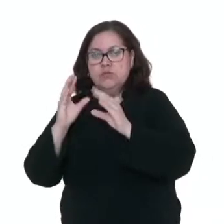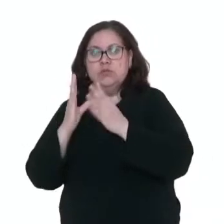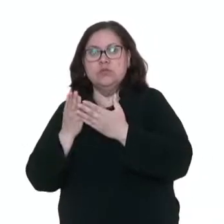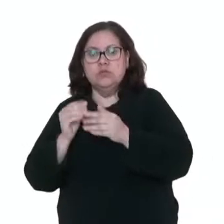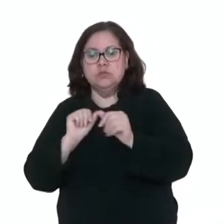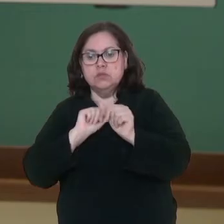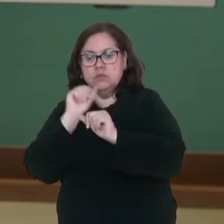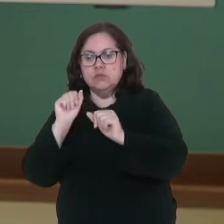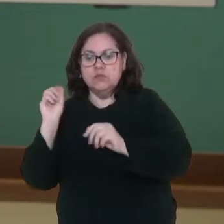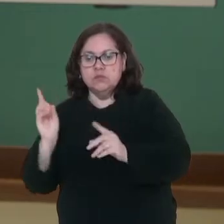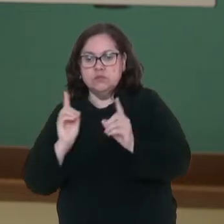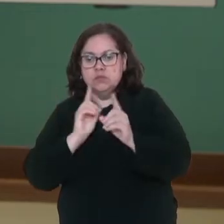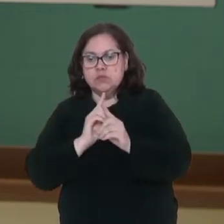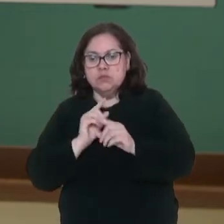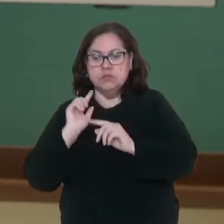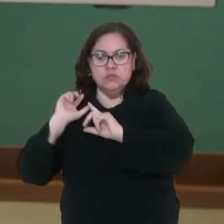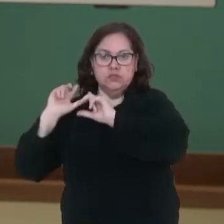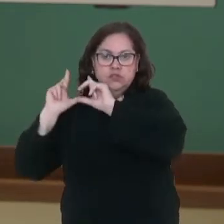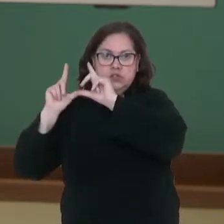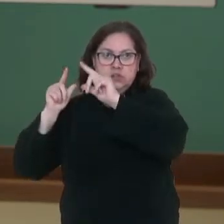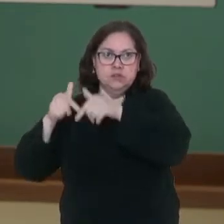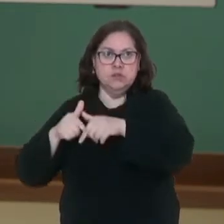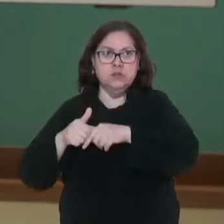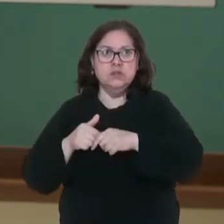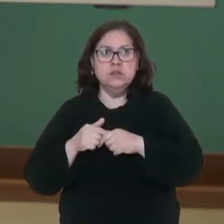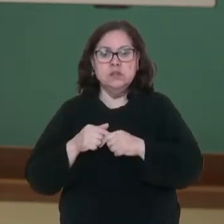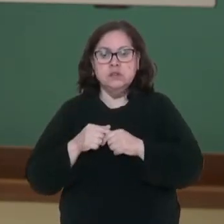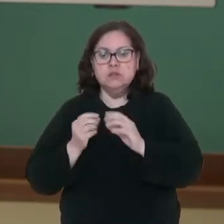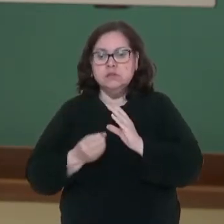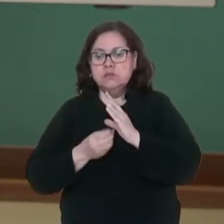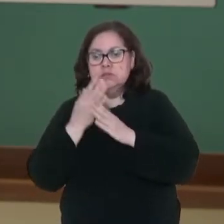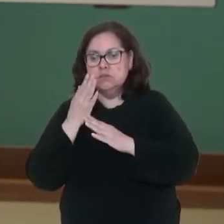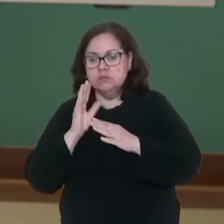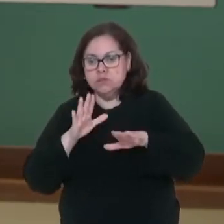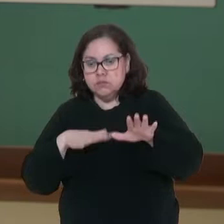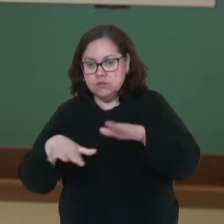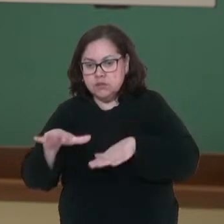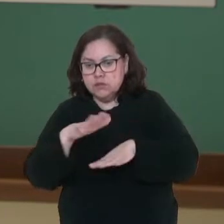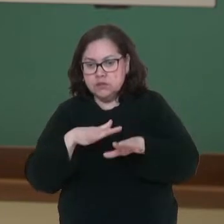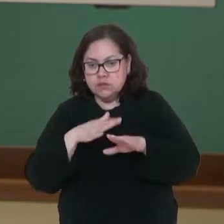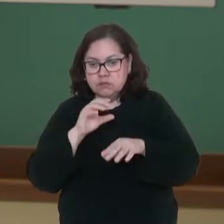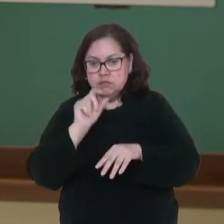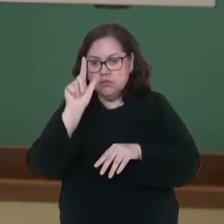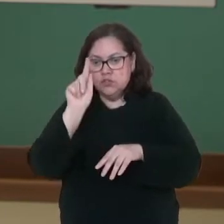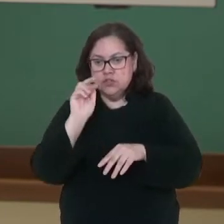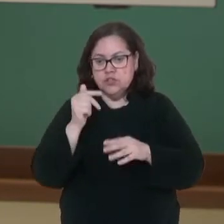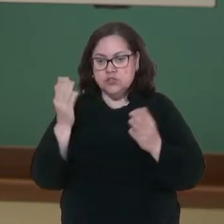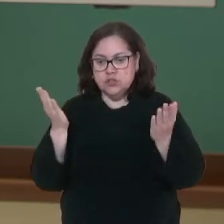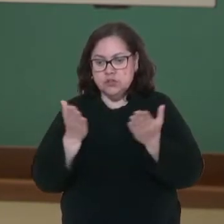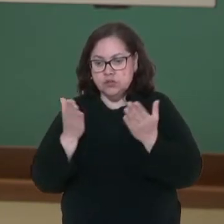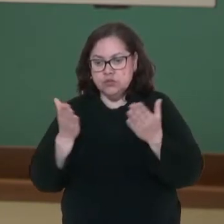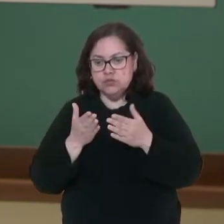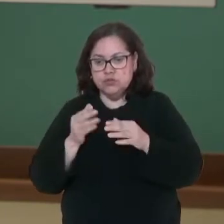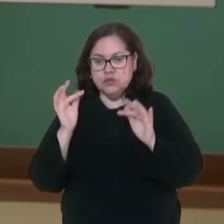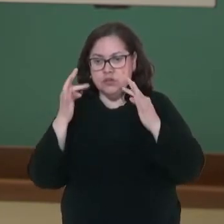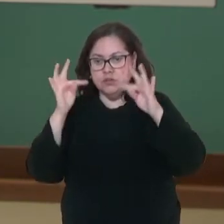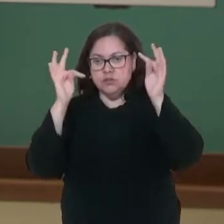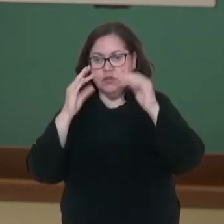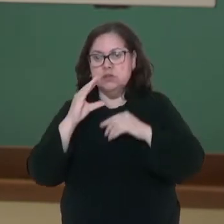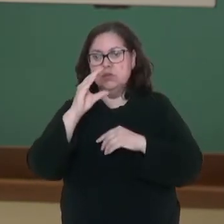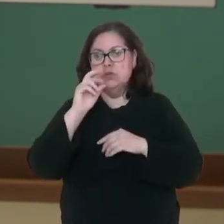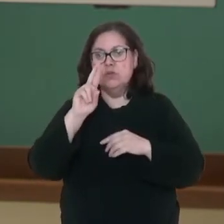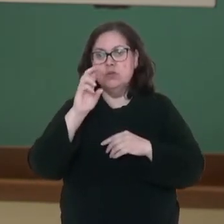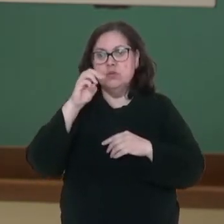eram transmitidos por gerações. A descoberta preparou o terreno para a genética moderna e estudo da teoria